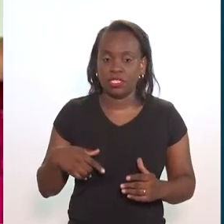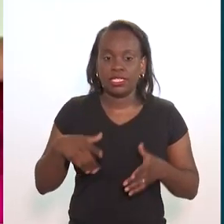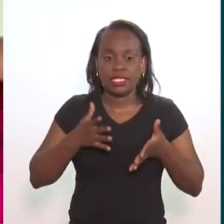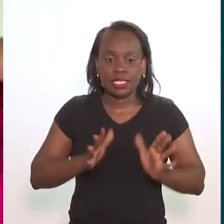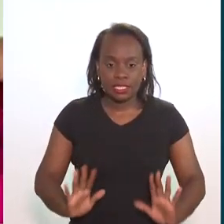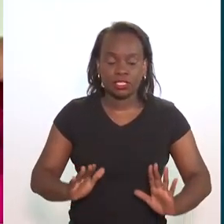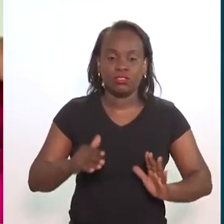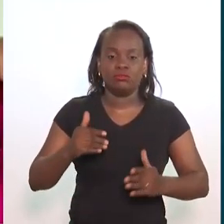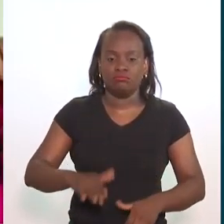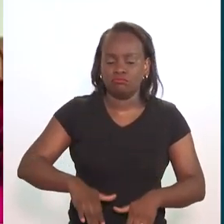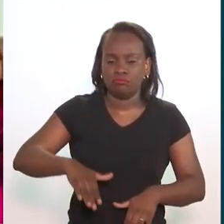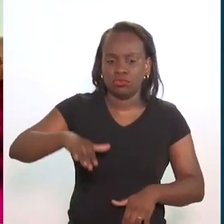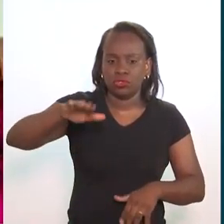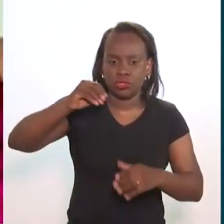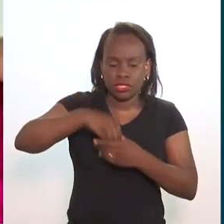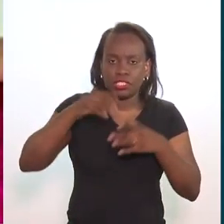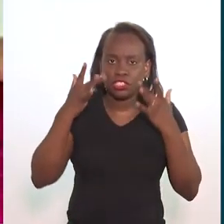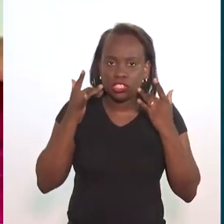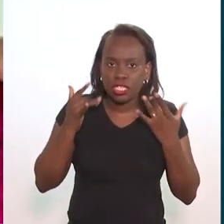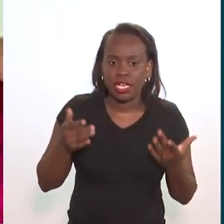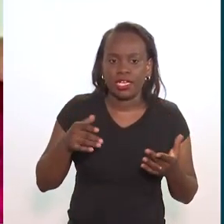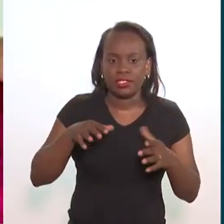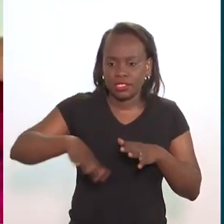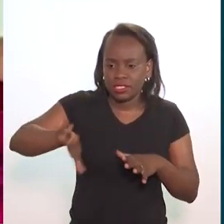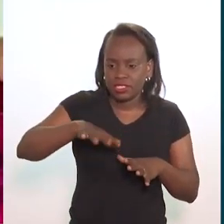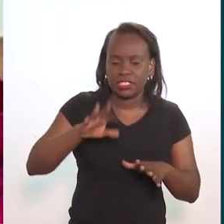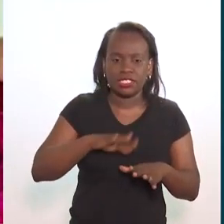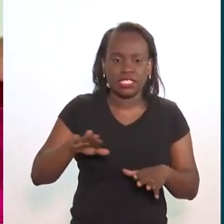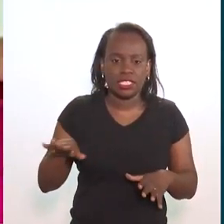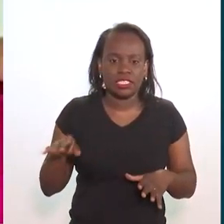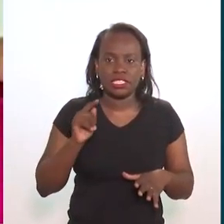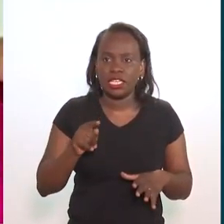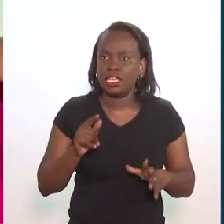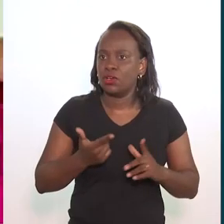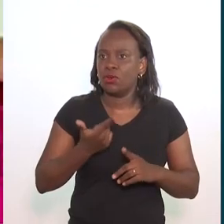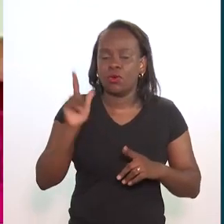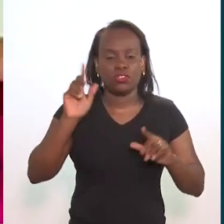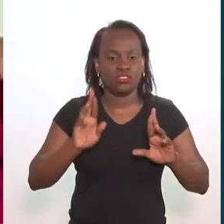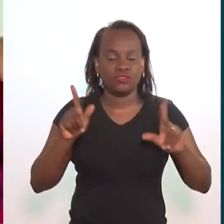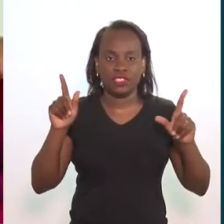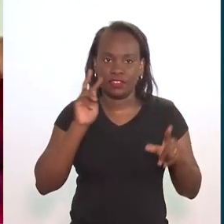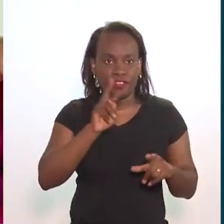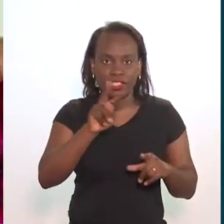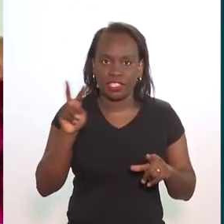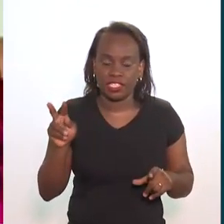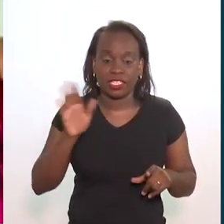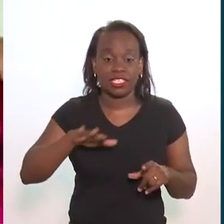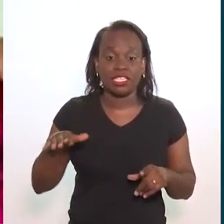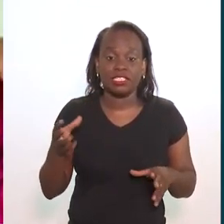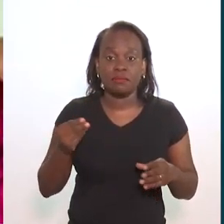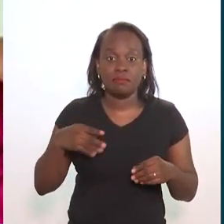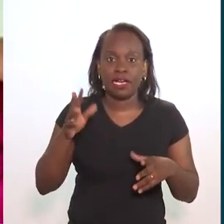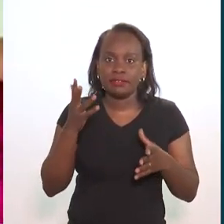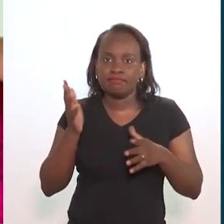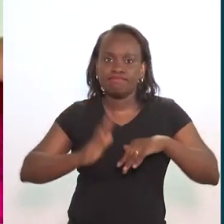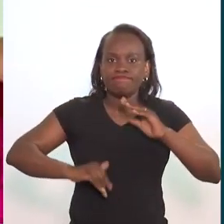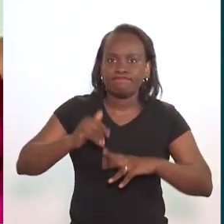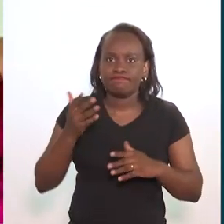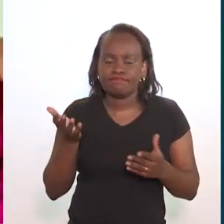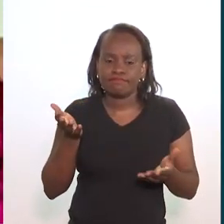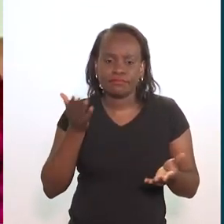que nascido e criado ali dentro do teatro, na coxia, a criança é um outro universo. É uma criança muito